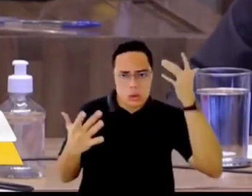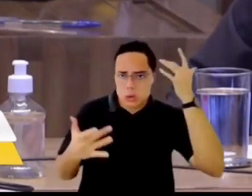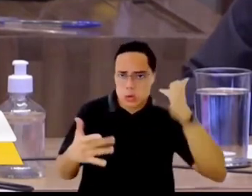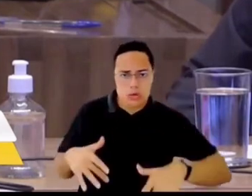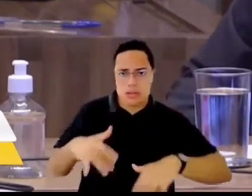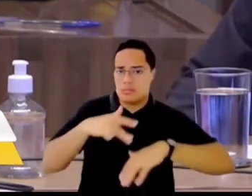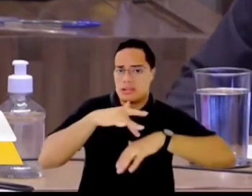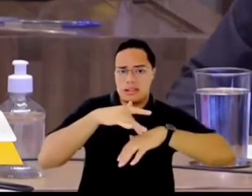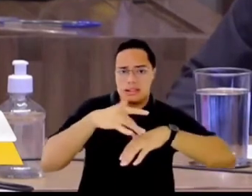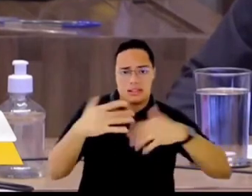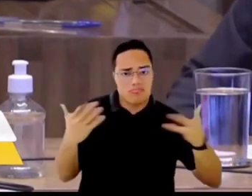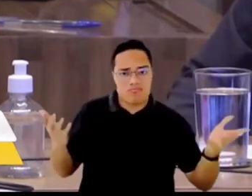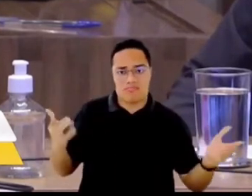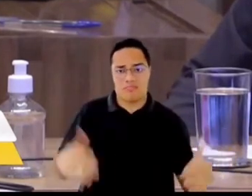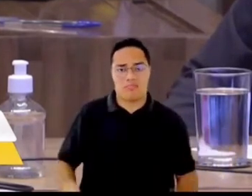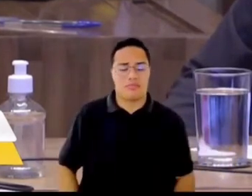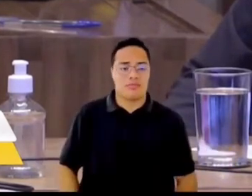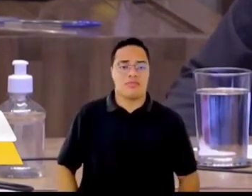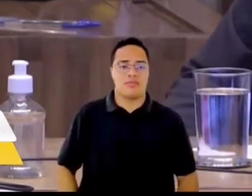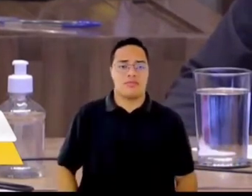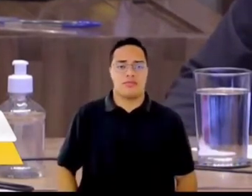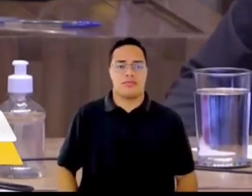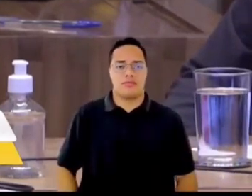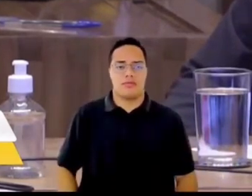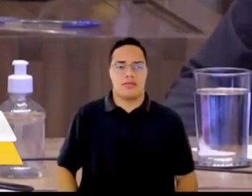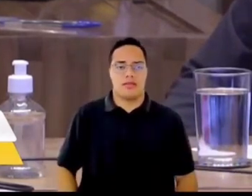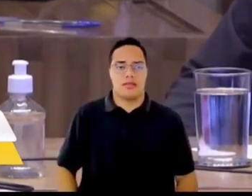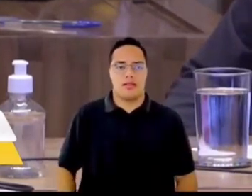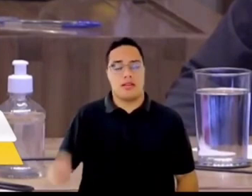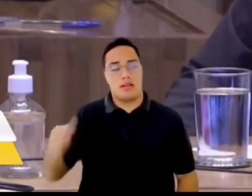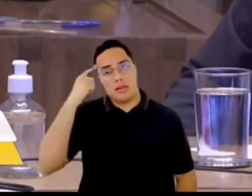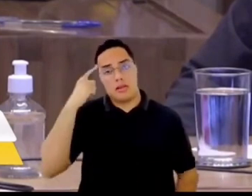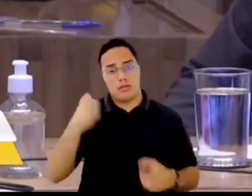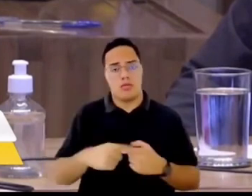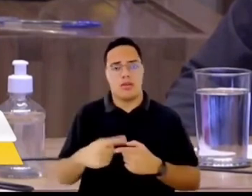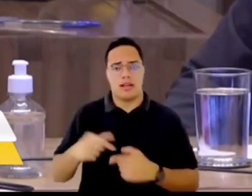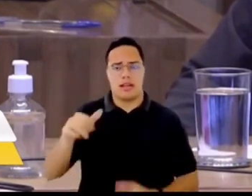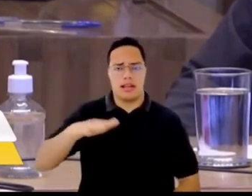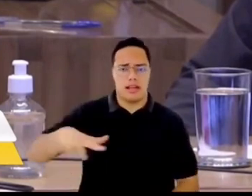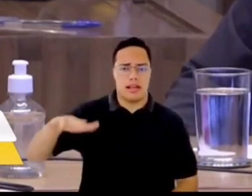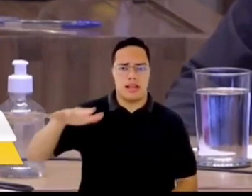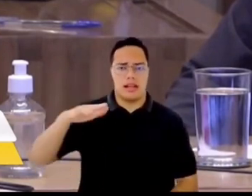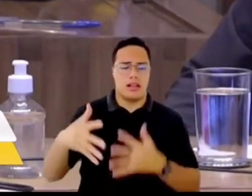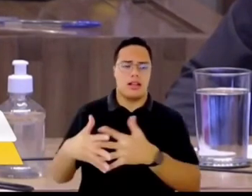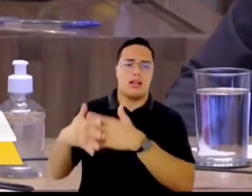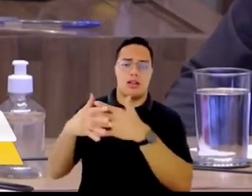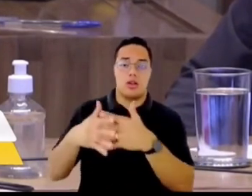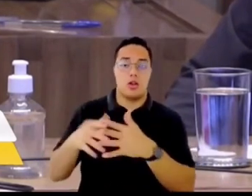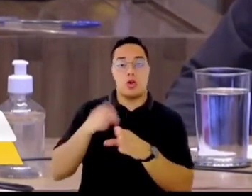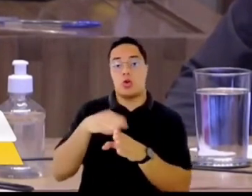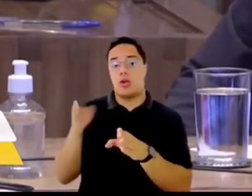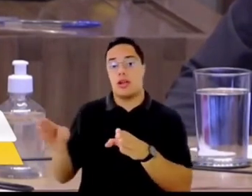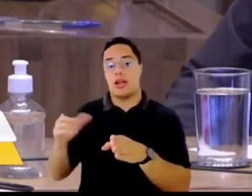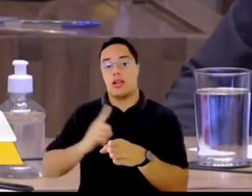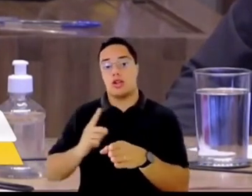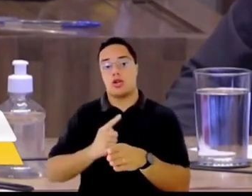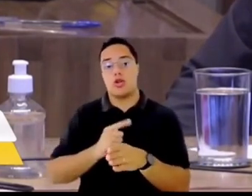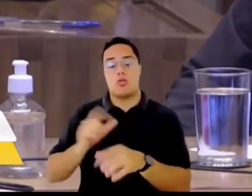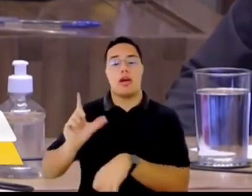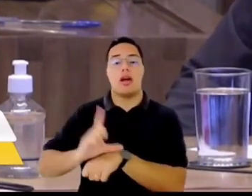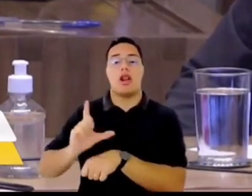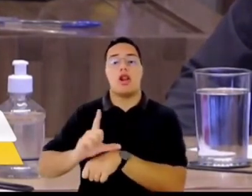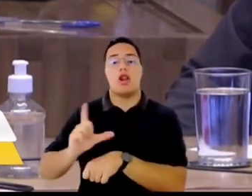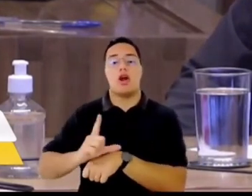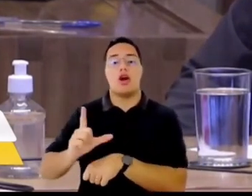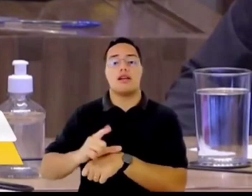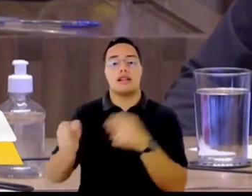eu imaginei, porque o local que estava o caminhão, ao lado tinha uma locadora de veículos, estava aberta. Sim. Né? As luzes